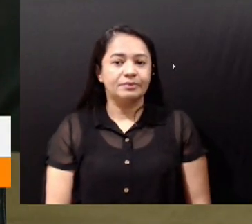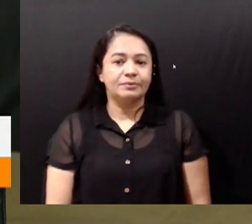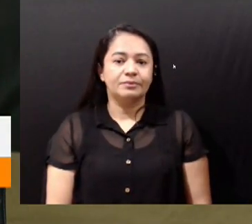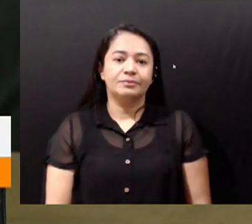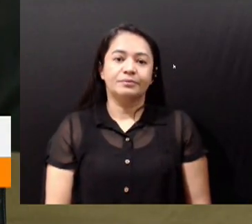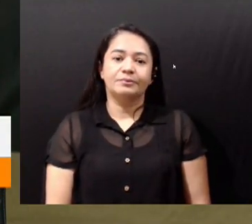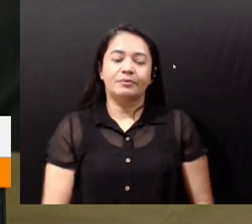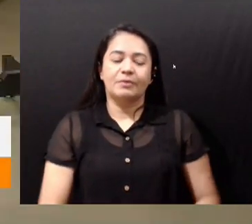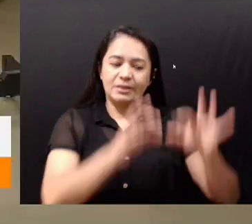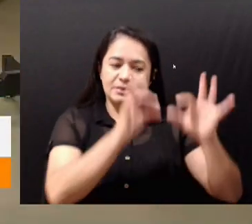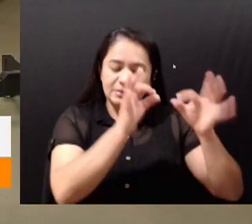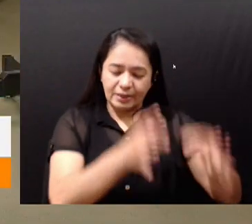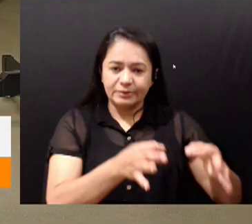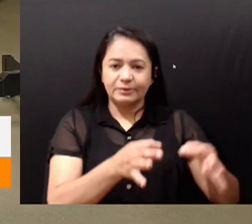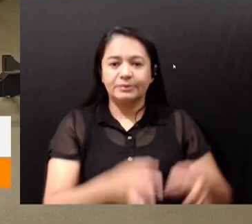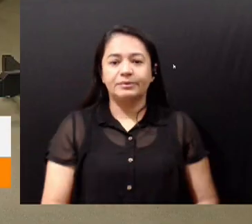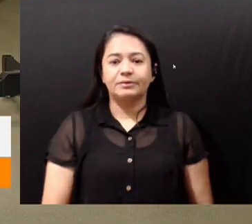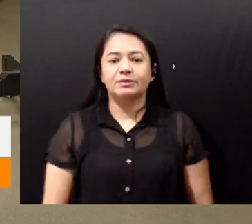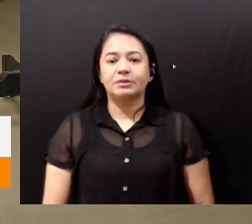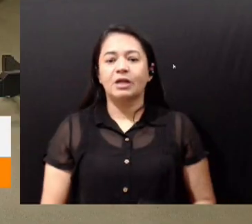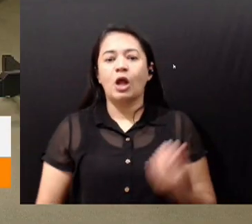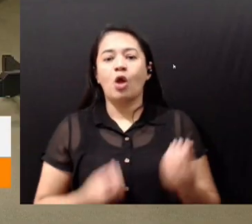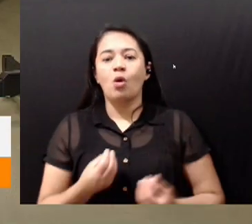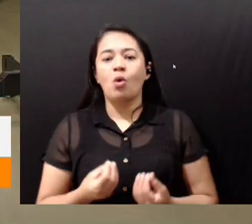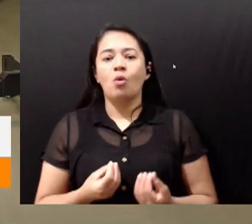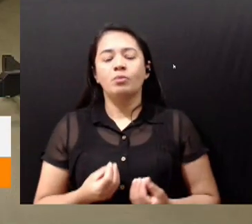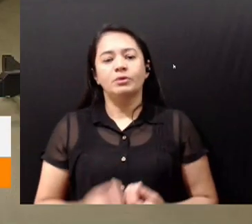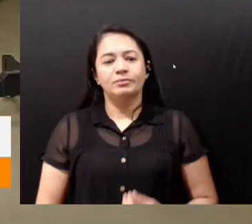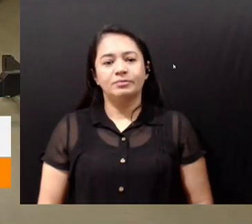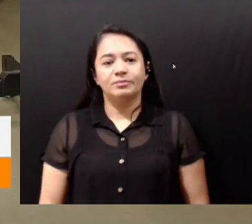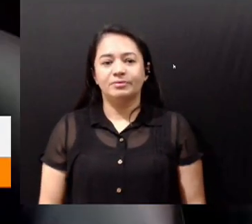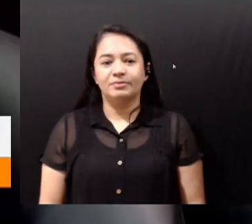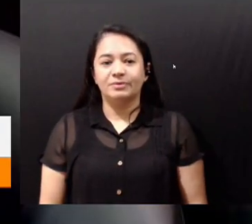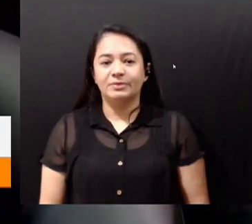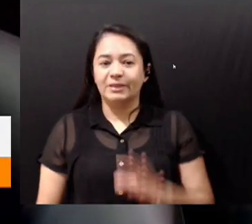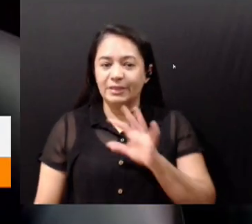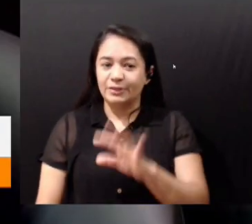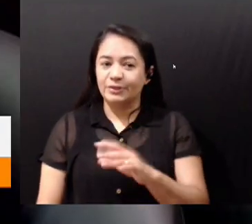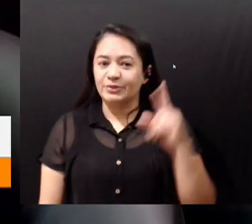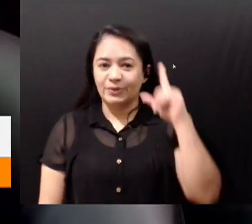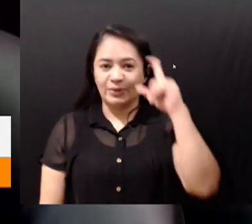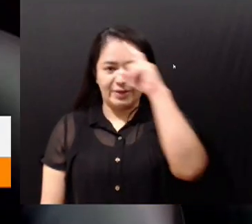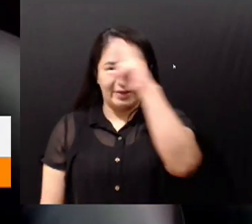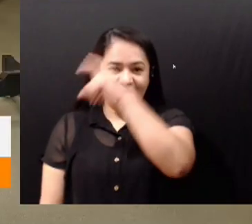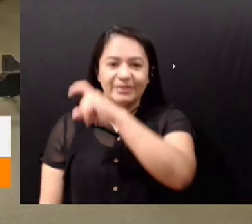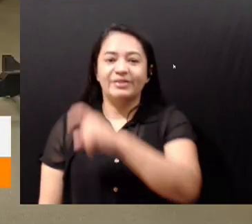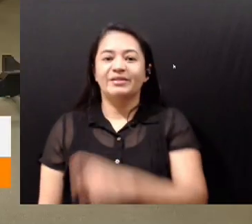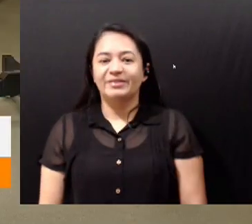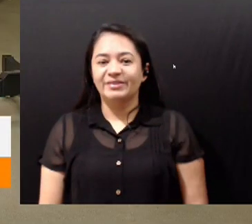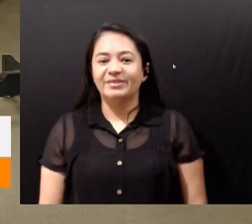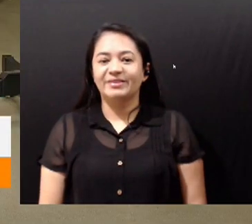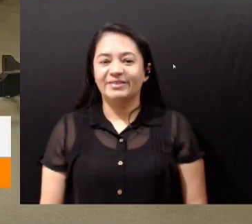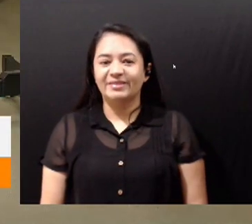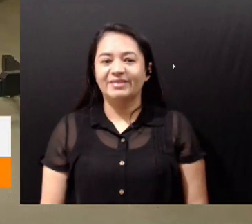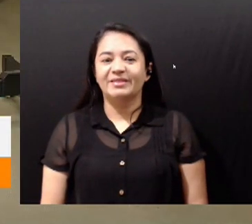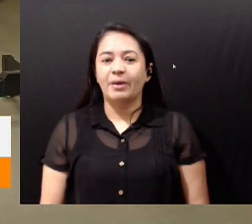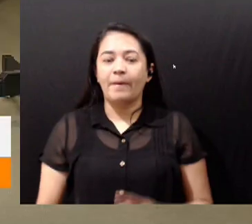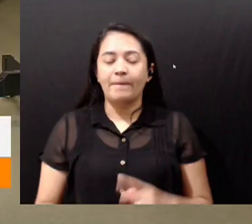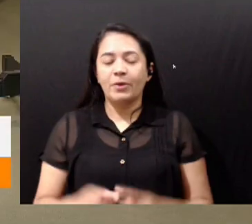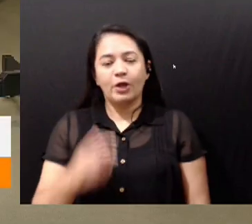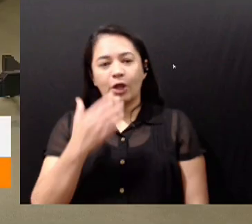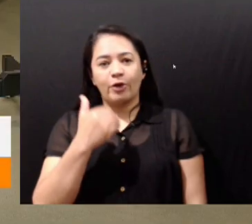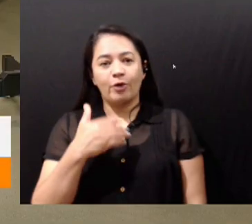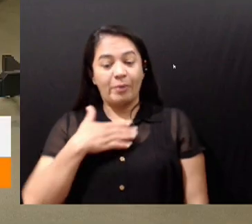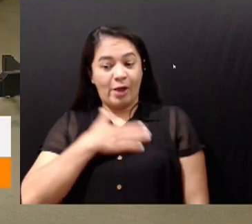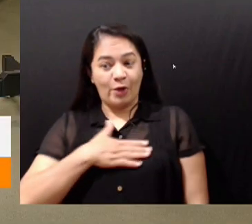E como é que a gente equilibra isso? Isso é extremamente difícil. É, né? Porque comer, você sente real. prazer em comer, que